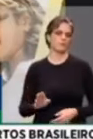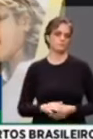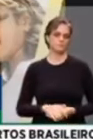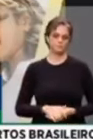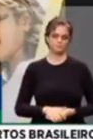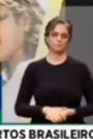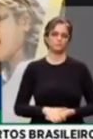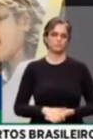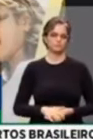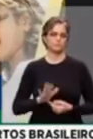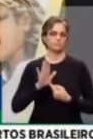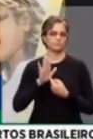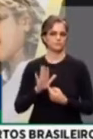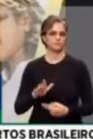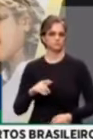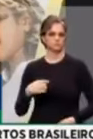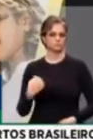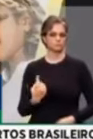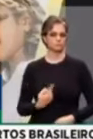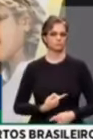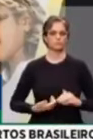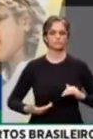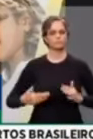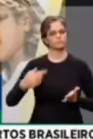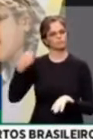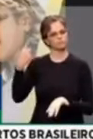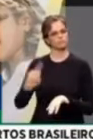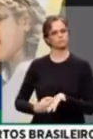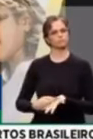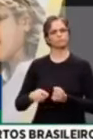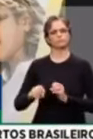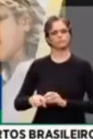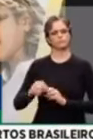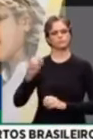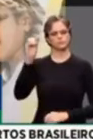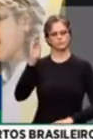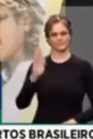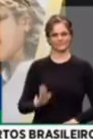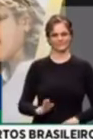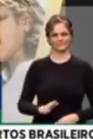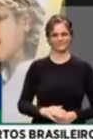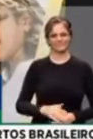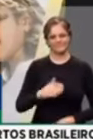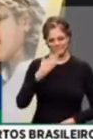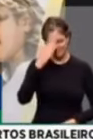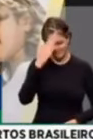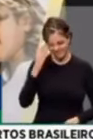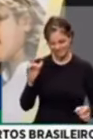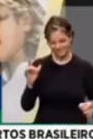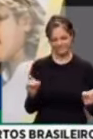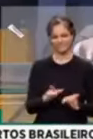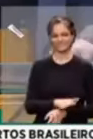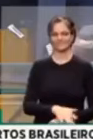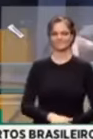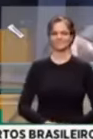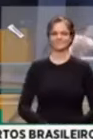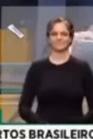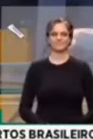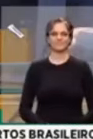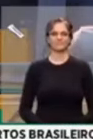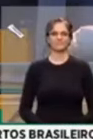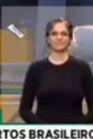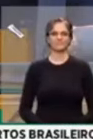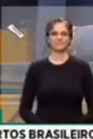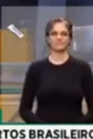uma demonstração do compromisso do Parlamento brasileiro com a educação pública brasileira. Era só, senhor presidente. Muito obrigado. Obrigado, deputado Zé Guimarães. Está